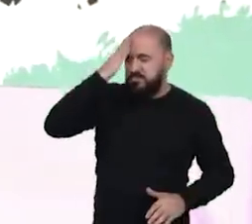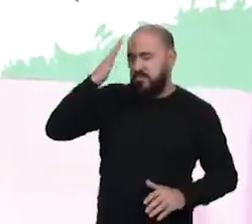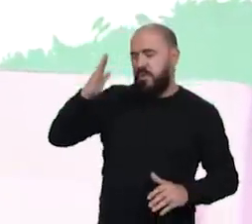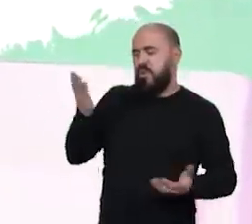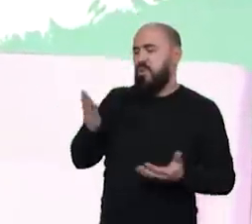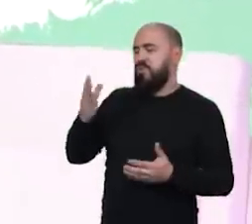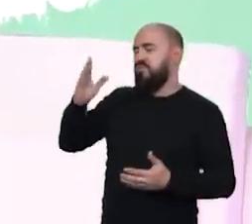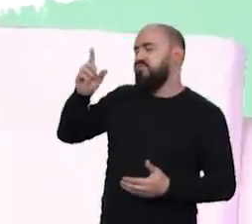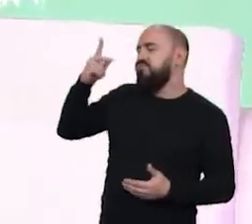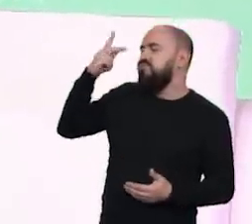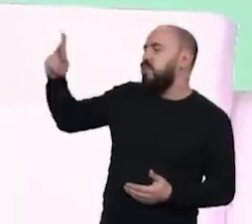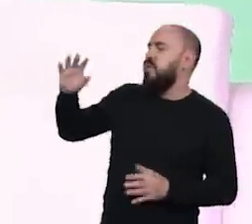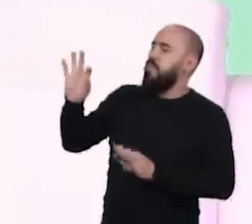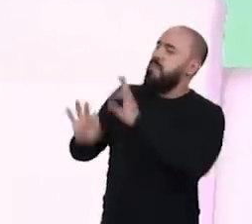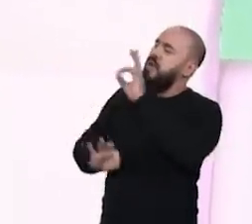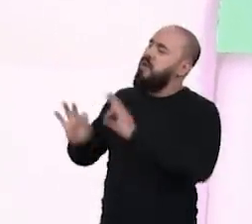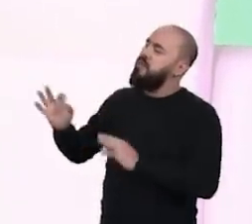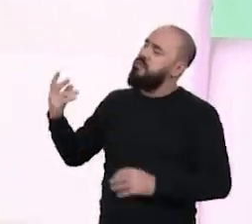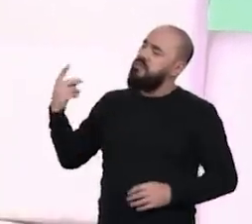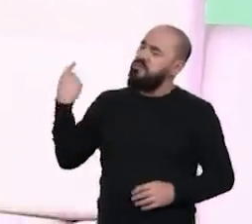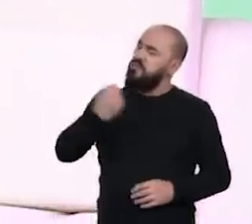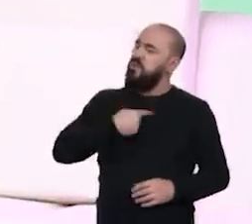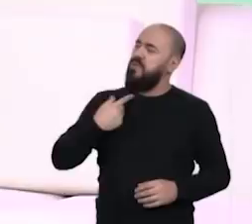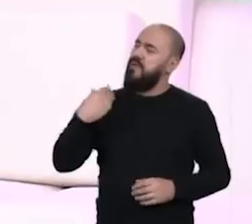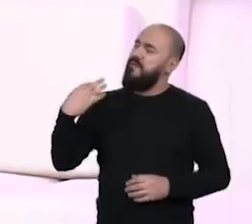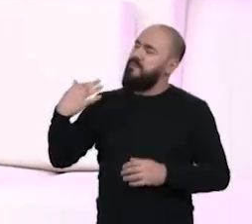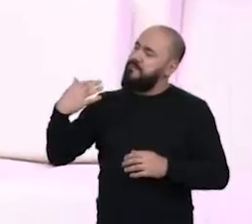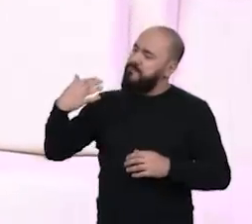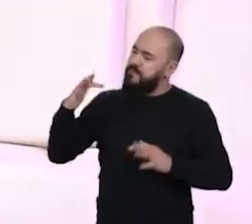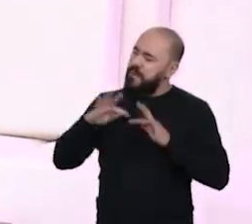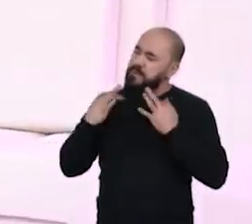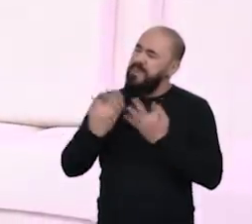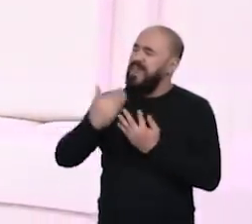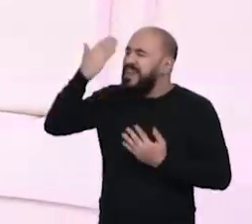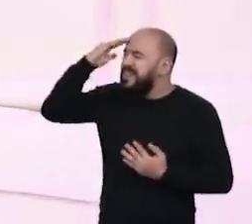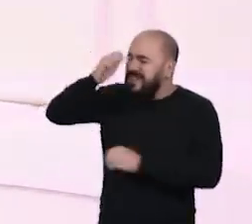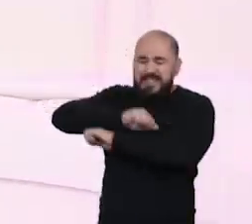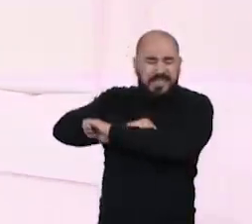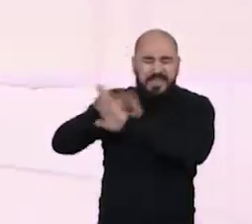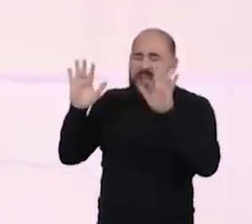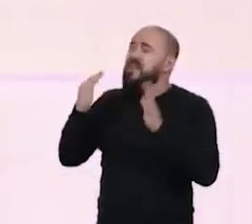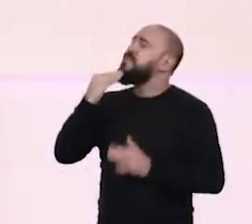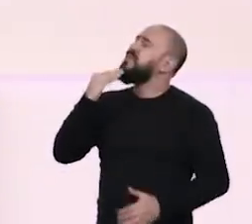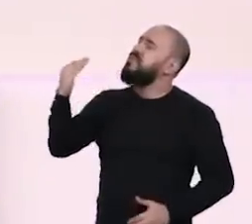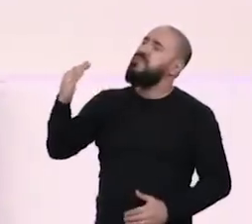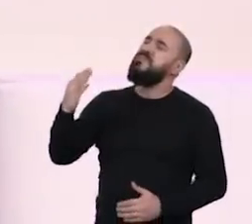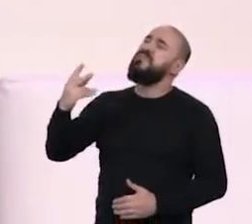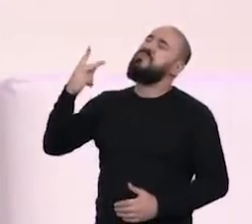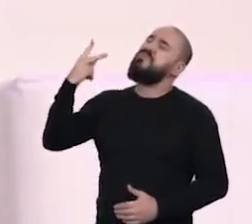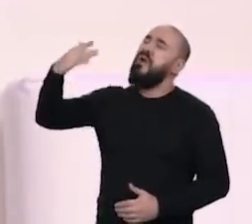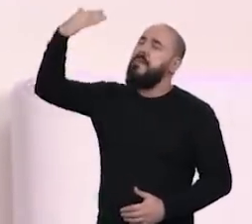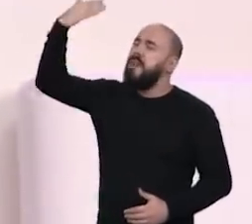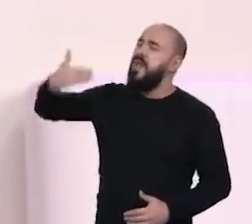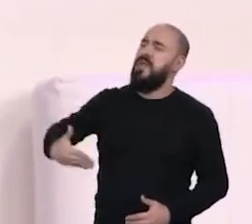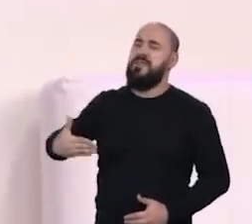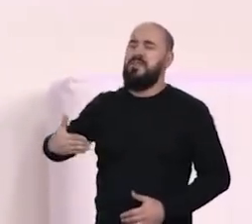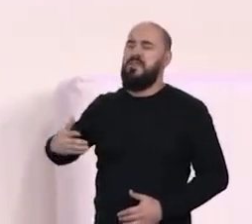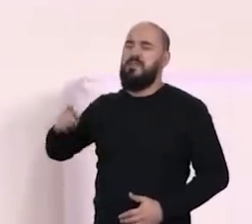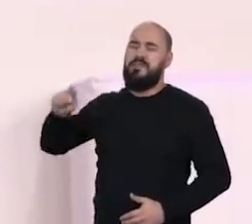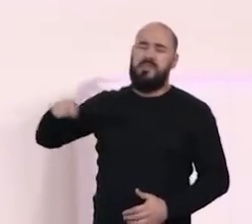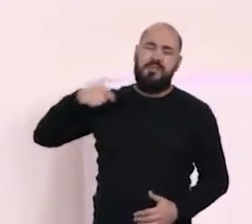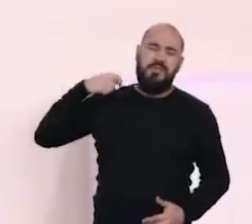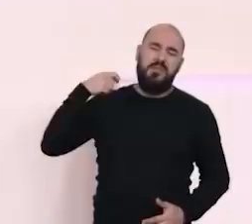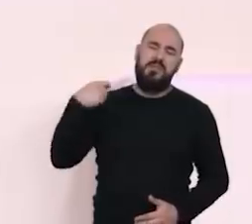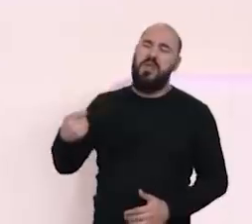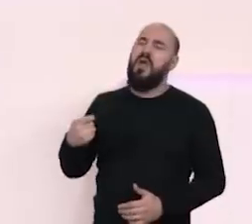plano para as nossas famílias. E por isso que te invocamos, pedimos a tua presença neste nome,